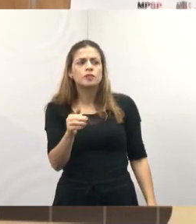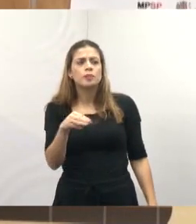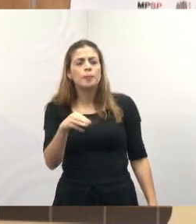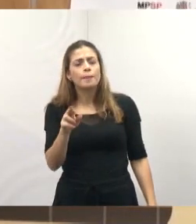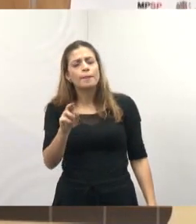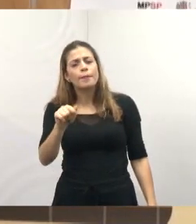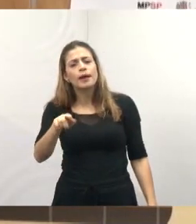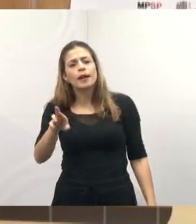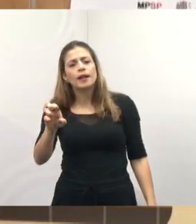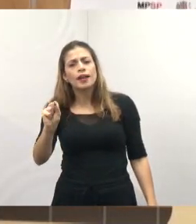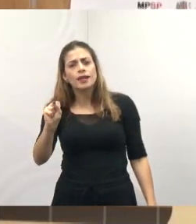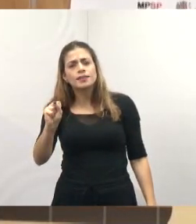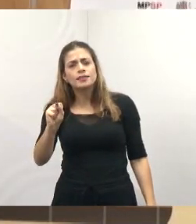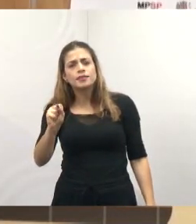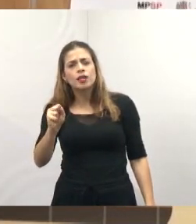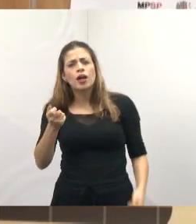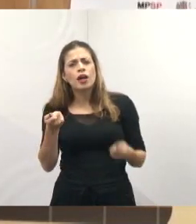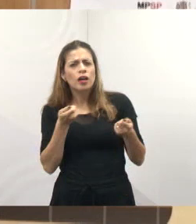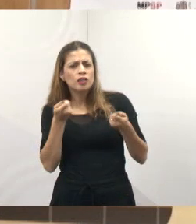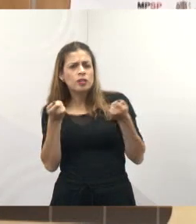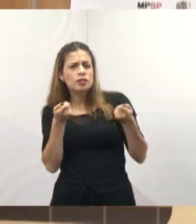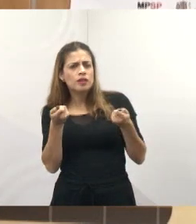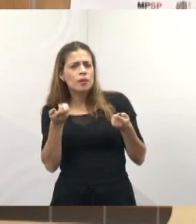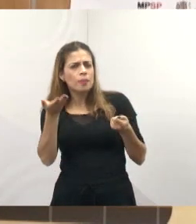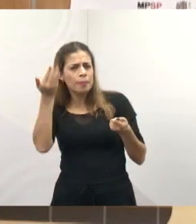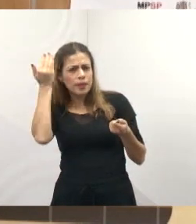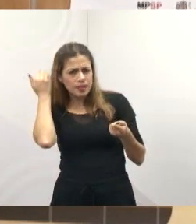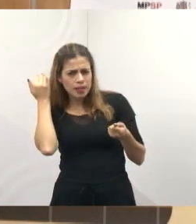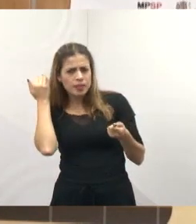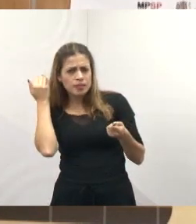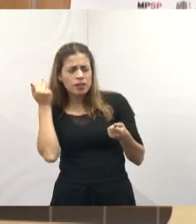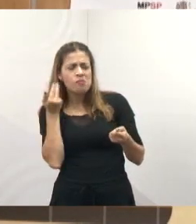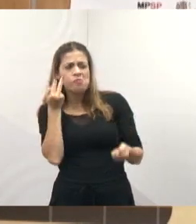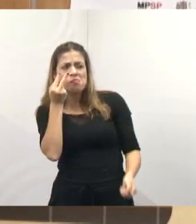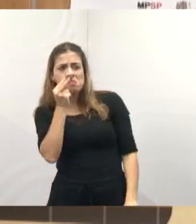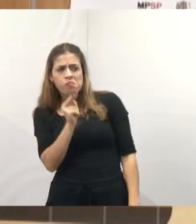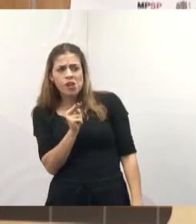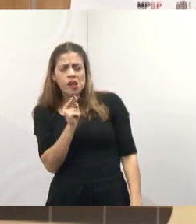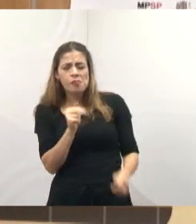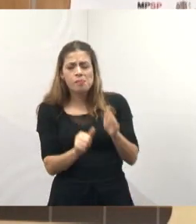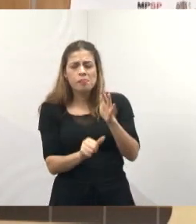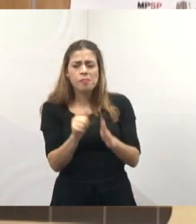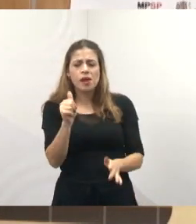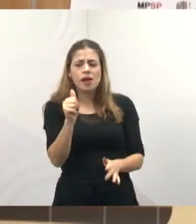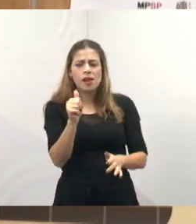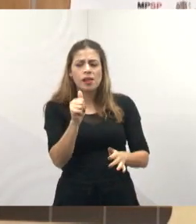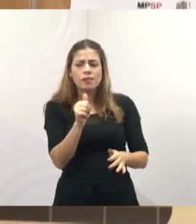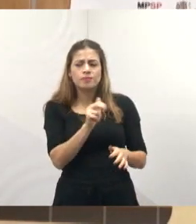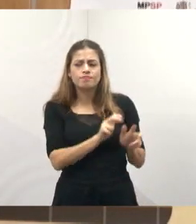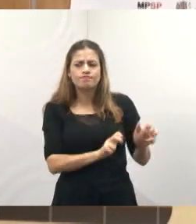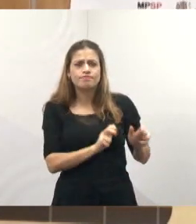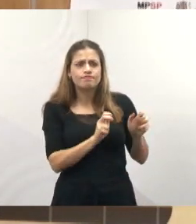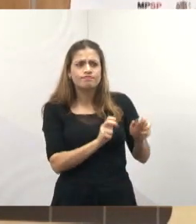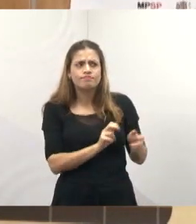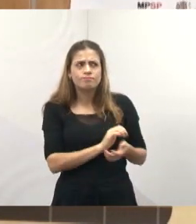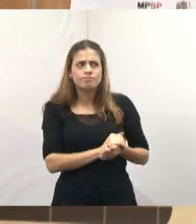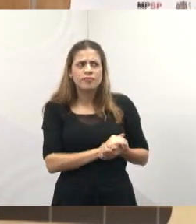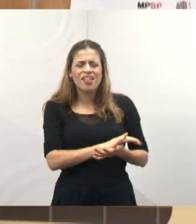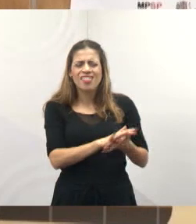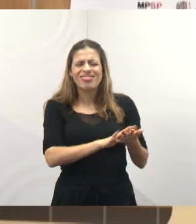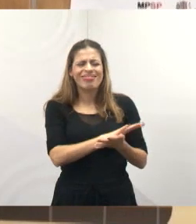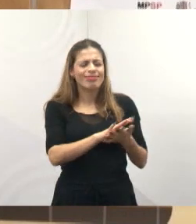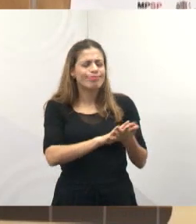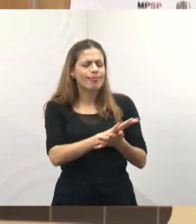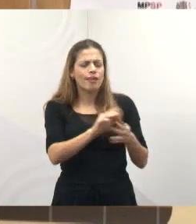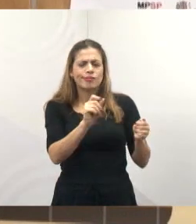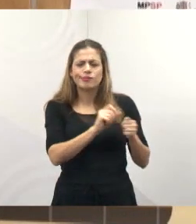Na outra administração, quanto de vezes vemos aqui na primeira vara da fazenda com o povo? Nada foi